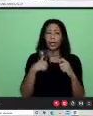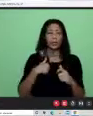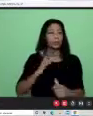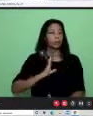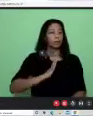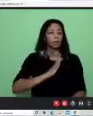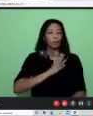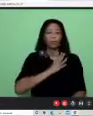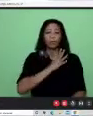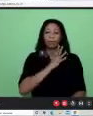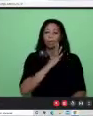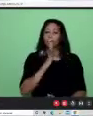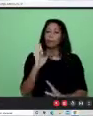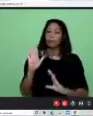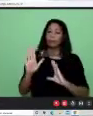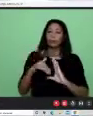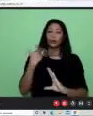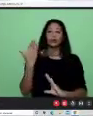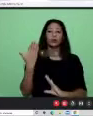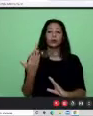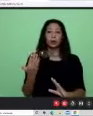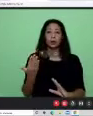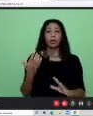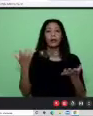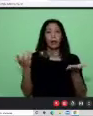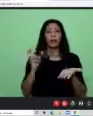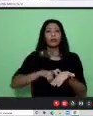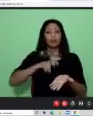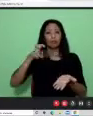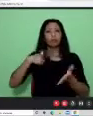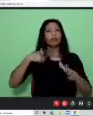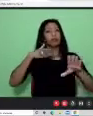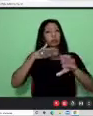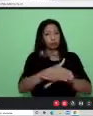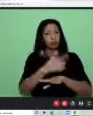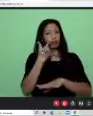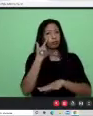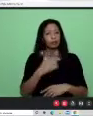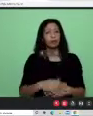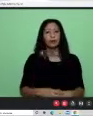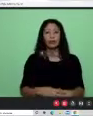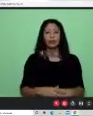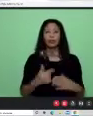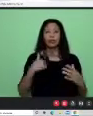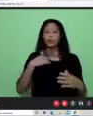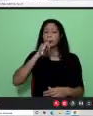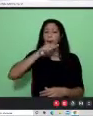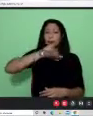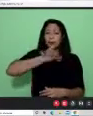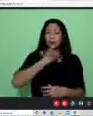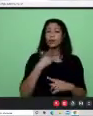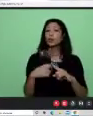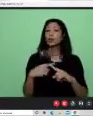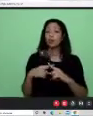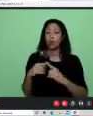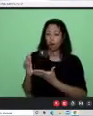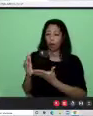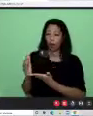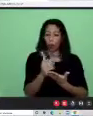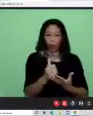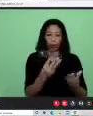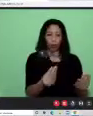pela manhã estive lá. Então, Fativan, e muito mais triste que os dados não estão sendo fornecidos também porque